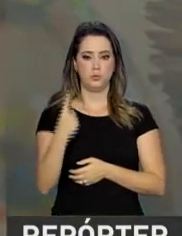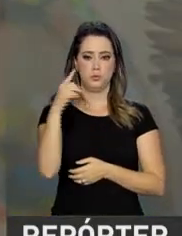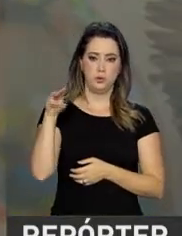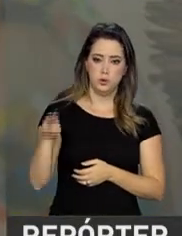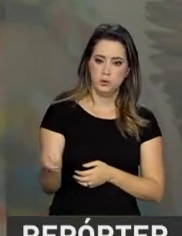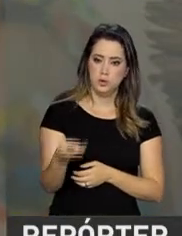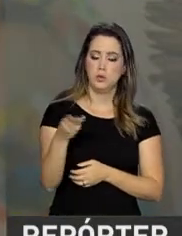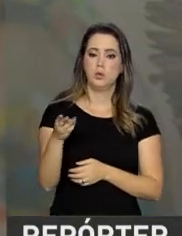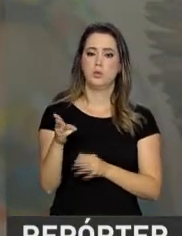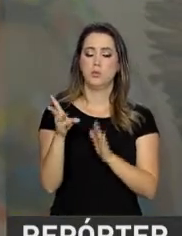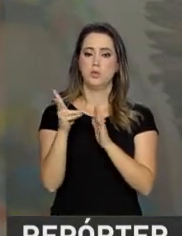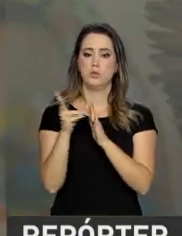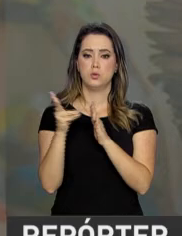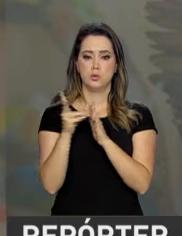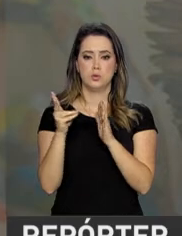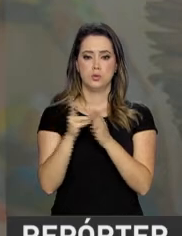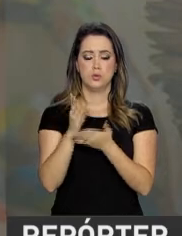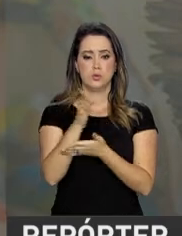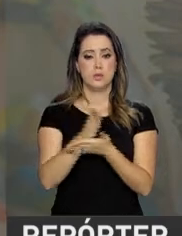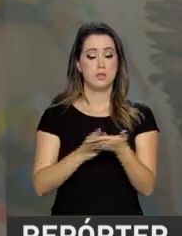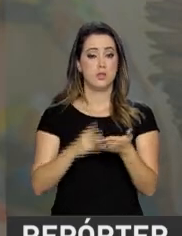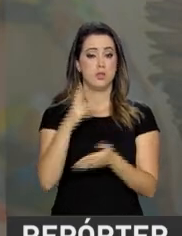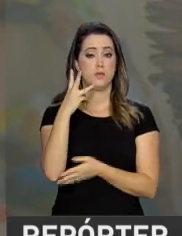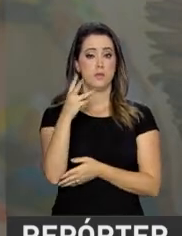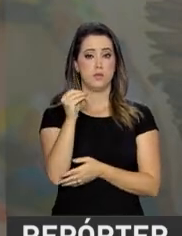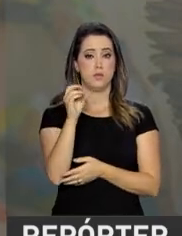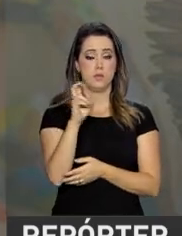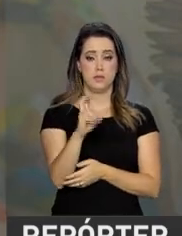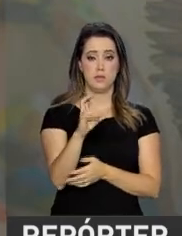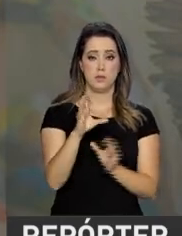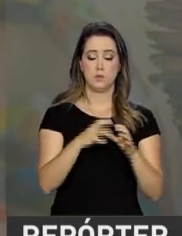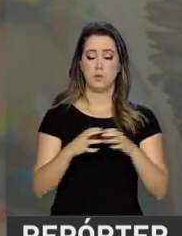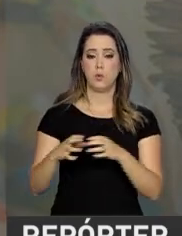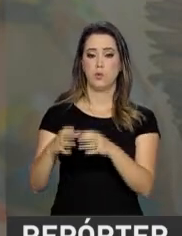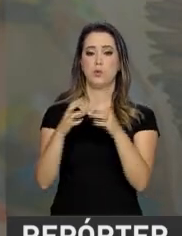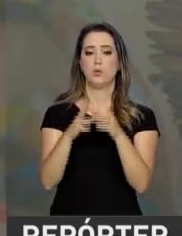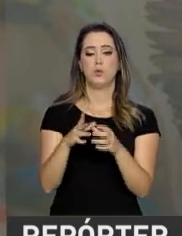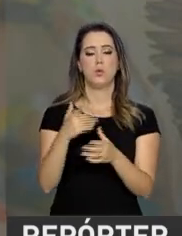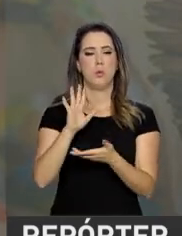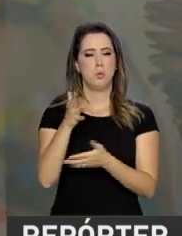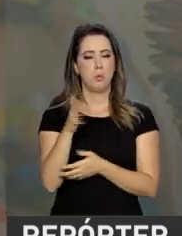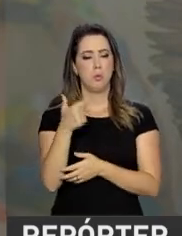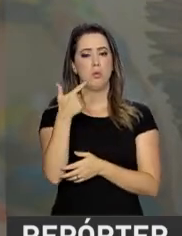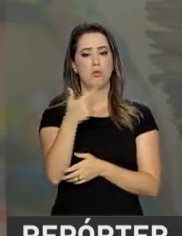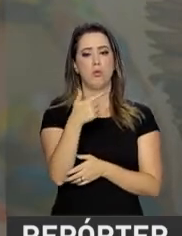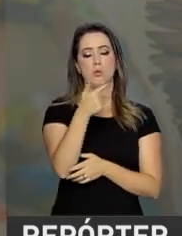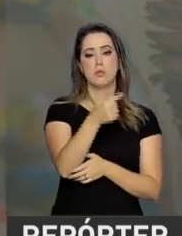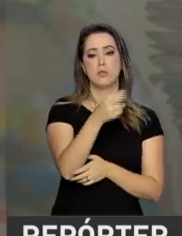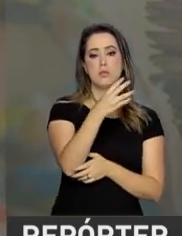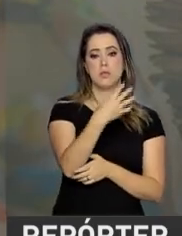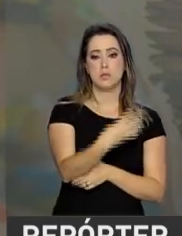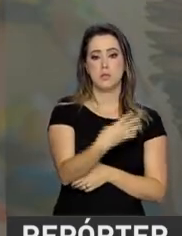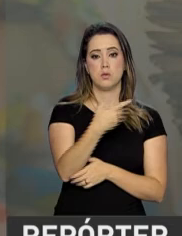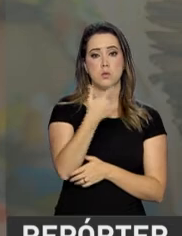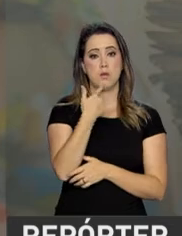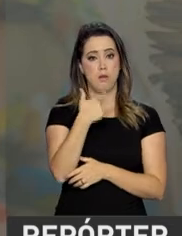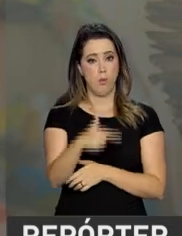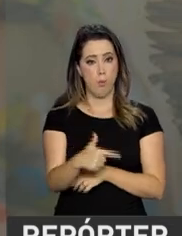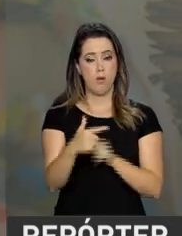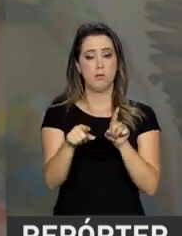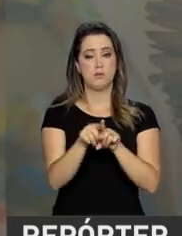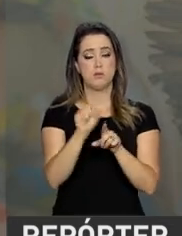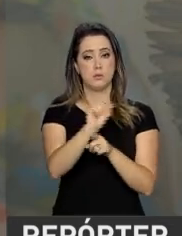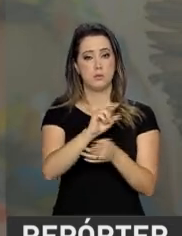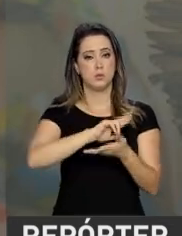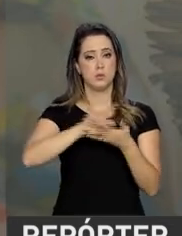de índios que se dividem entre 350 e minhas e falam ao menos 274 línguas os